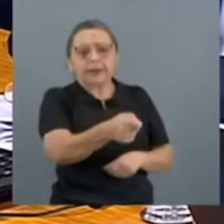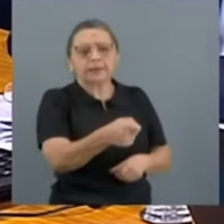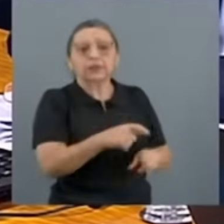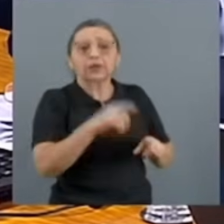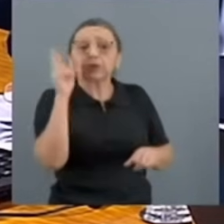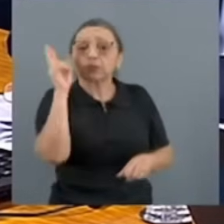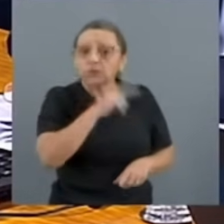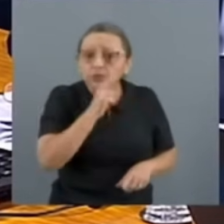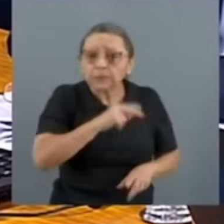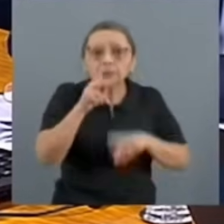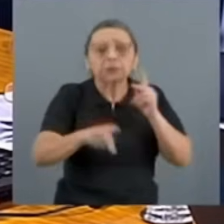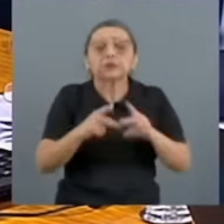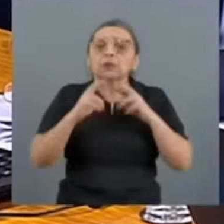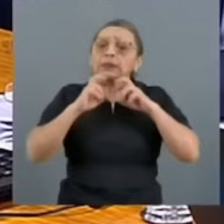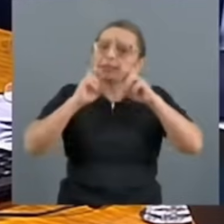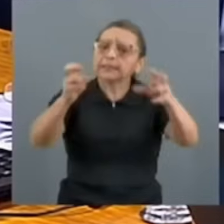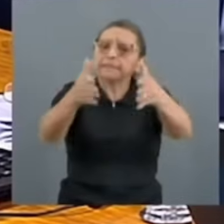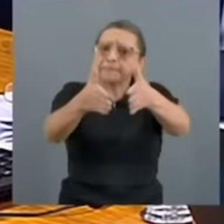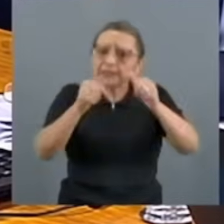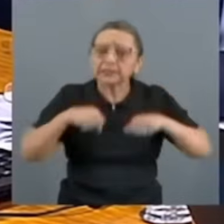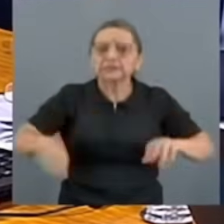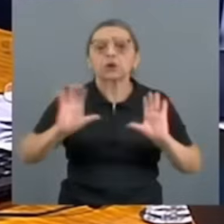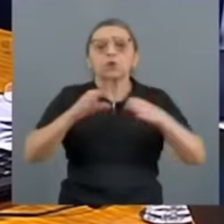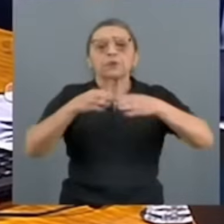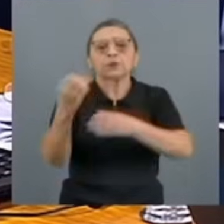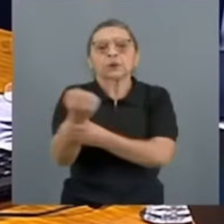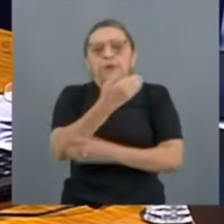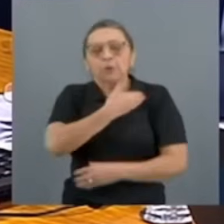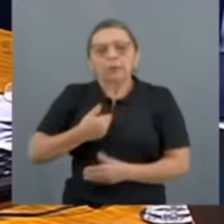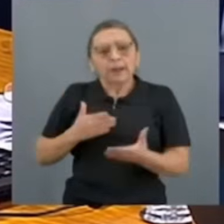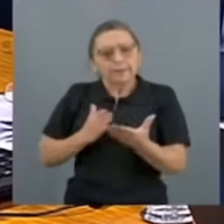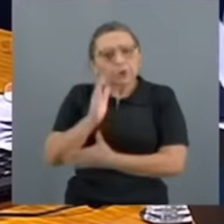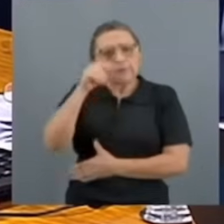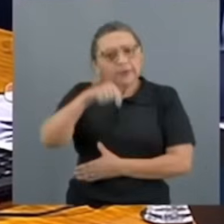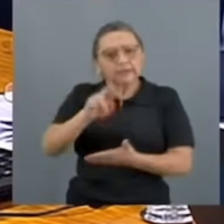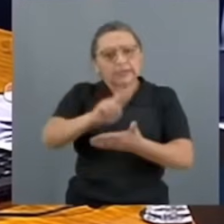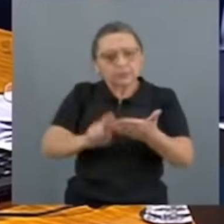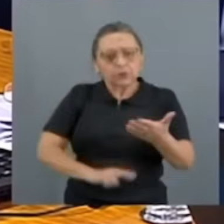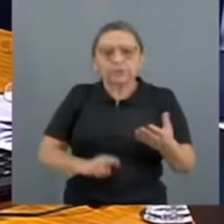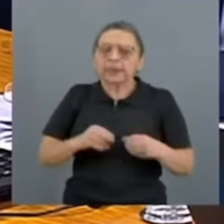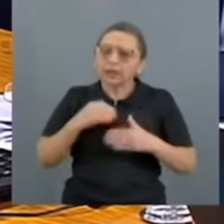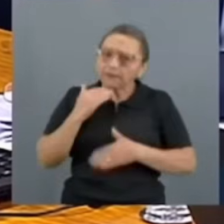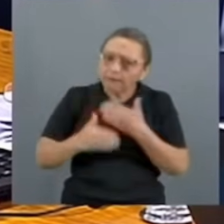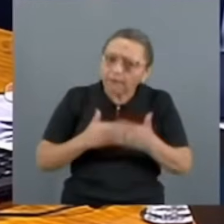clama, presidente, que essa Comissão de Segurança Pública aprove esse